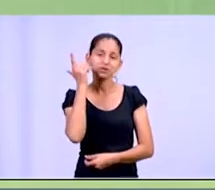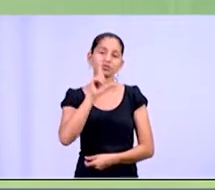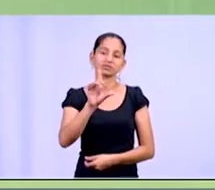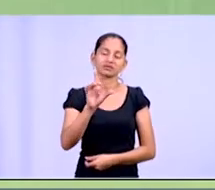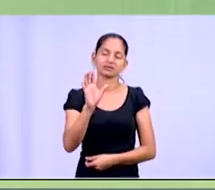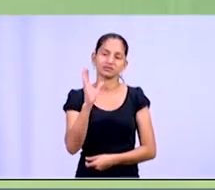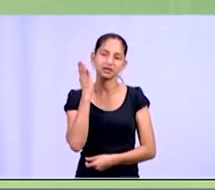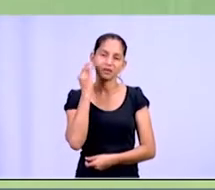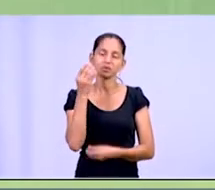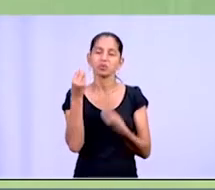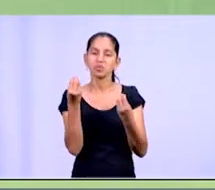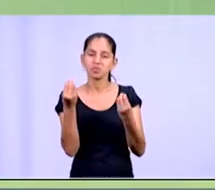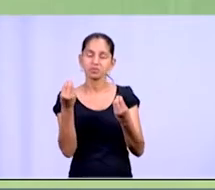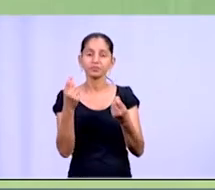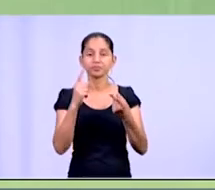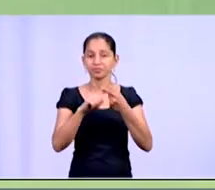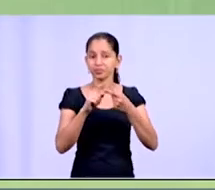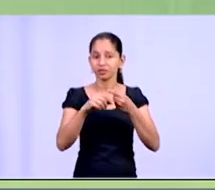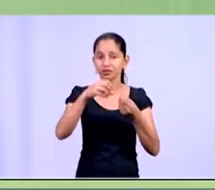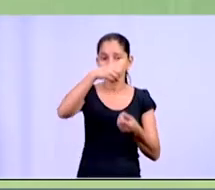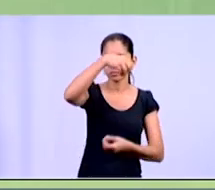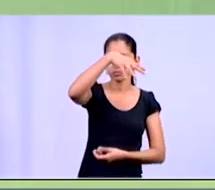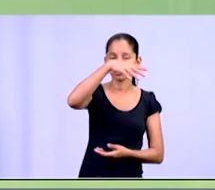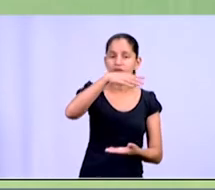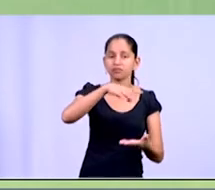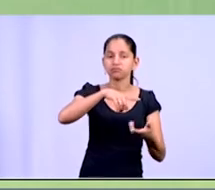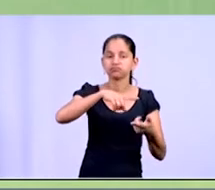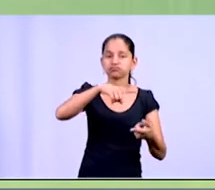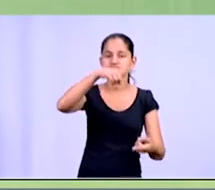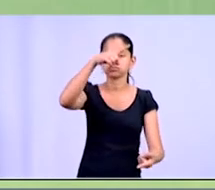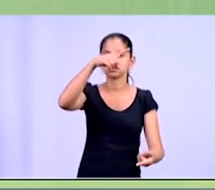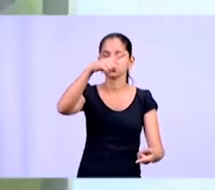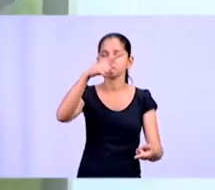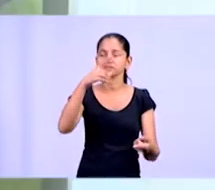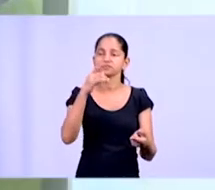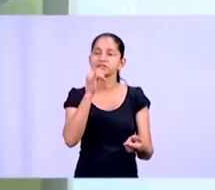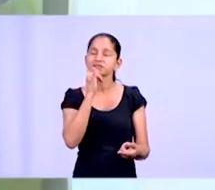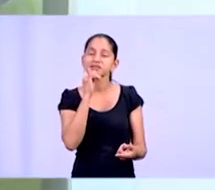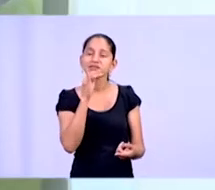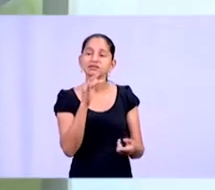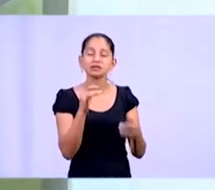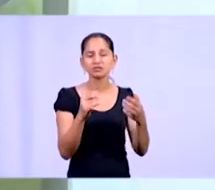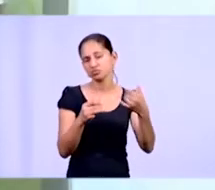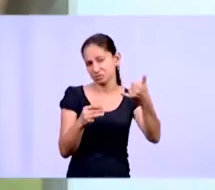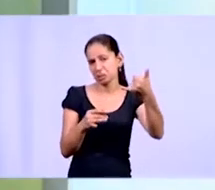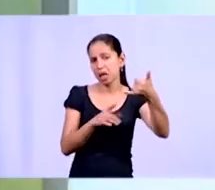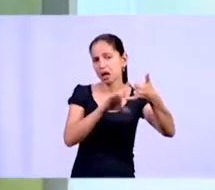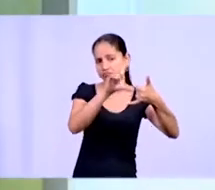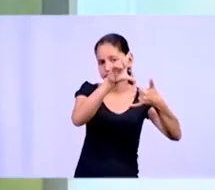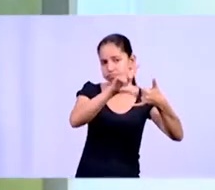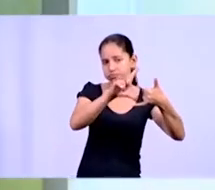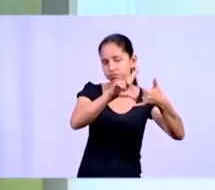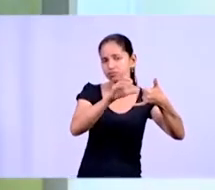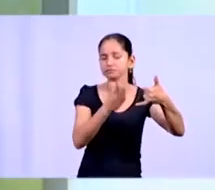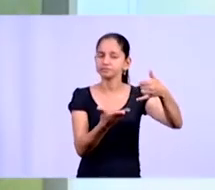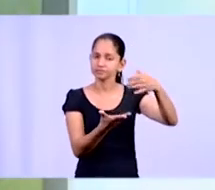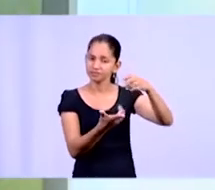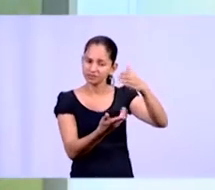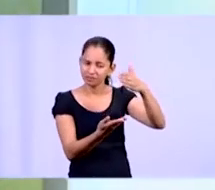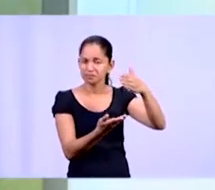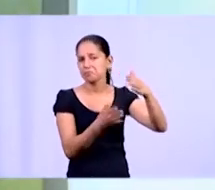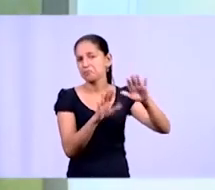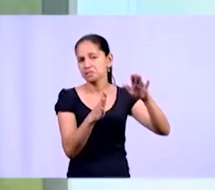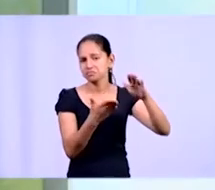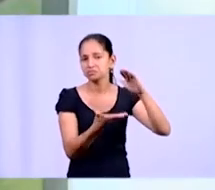Aquela lâmpada que era basicamente o tamanho desse celular antigamente, vou fazer uma analogia aqui do tamanho desse celular. As lâmpadas de hoje, vou botar